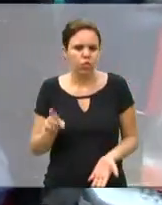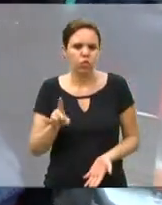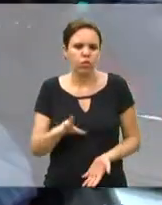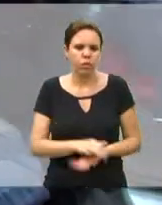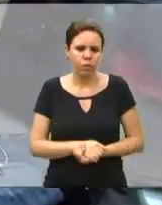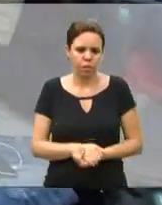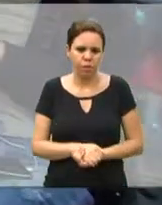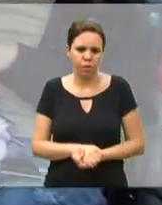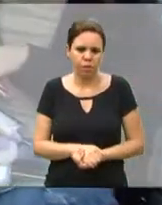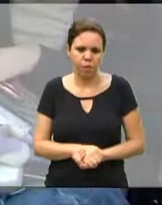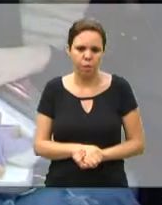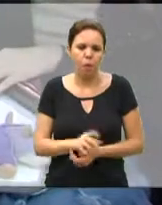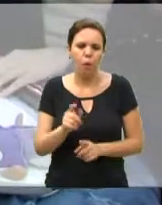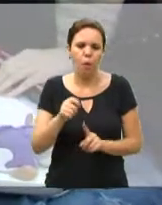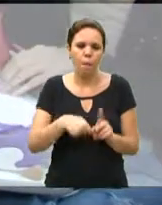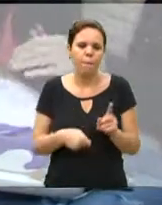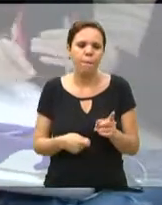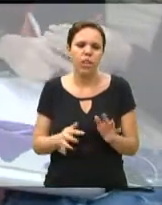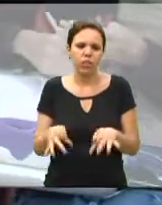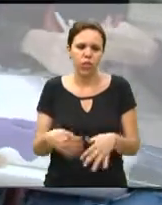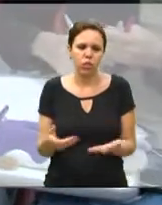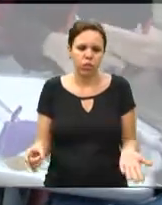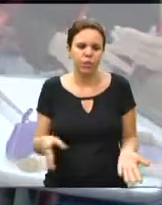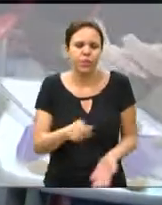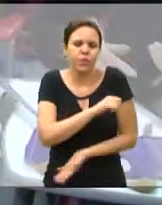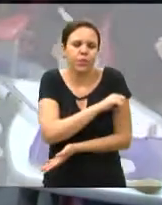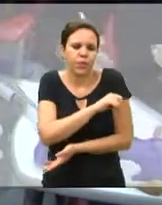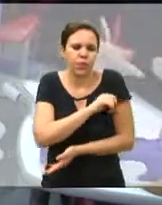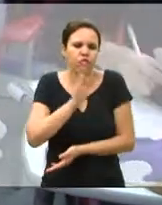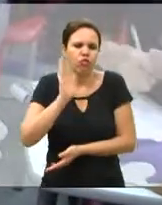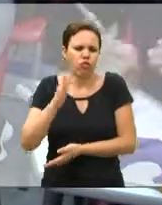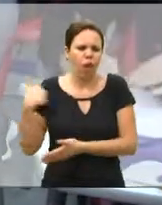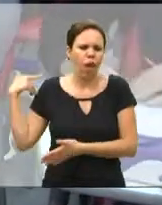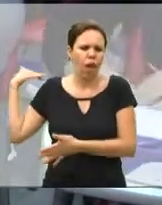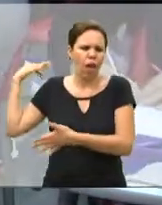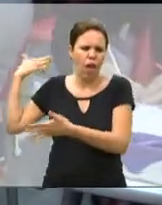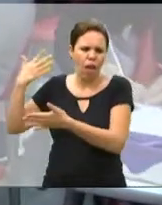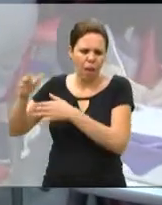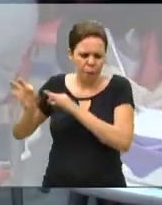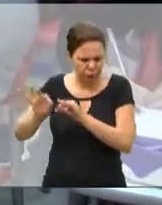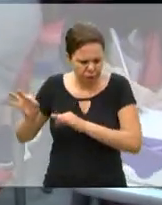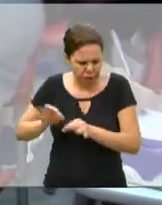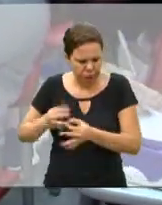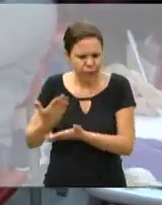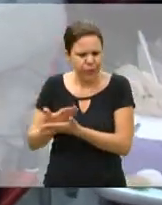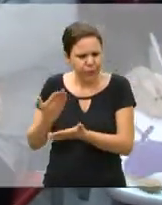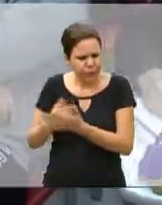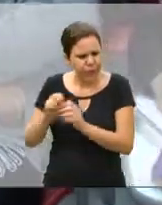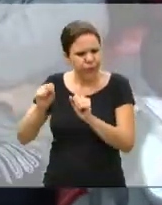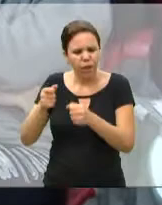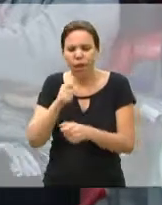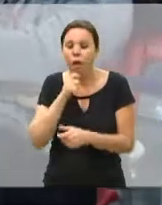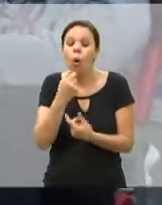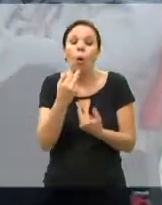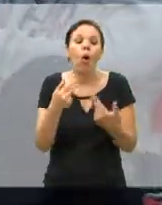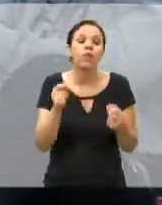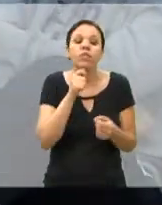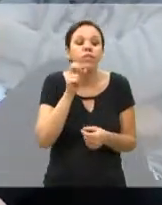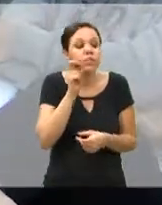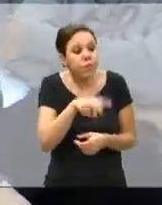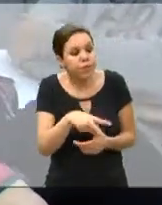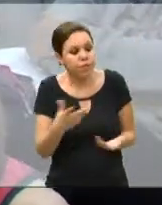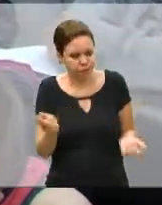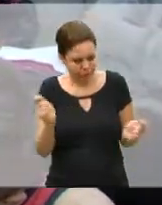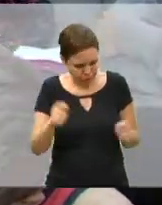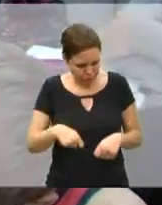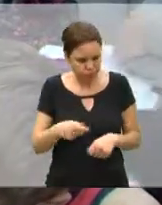só aquele último mês. Agora, por exemplo, o aluno que já está se preparando, às vezes tem algo que ele ainda não viu, aí sim